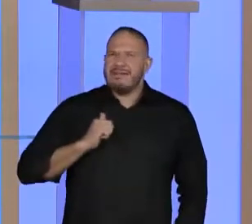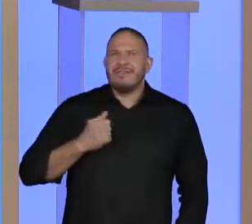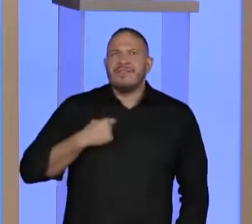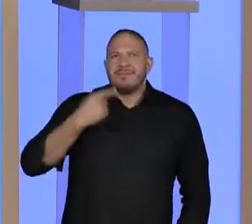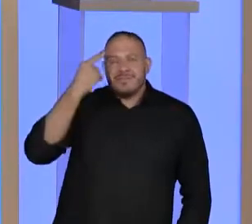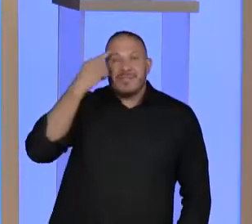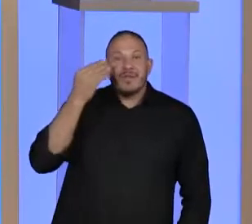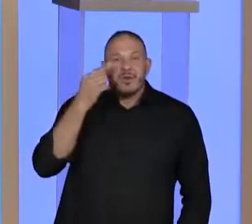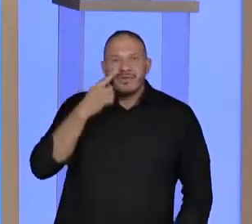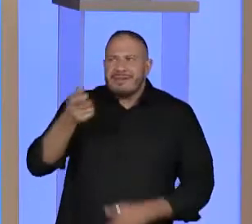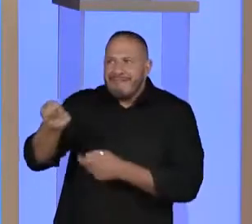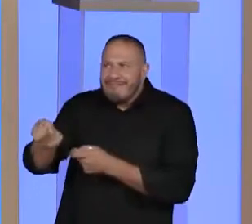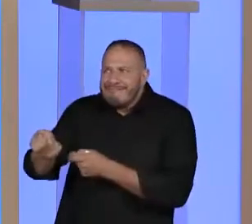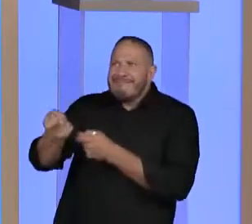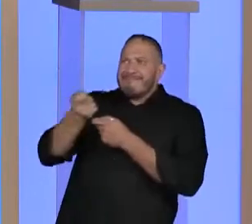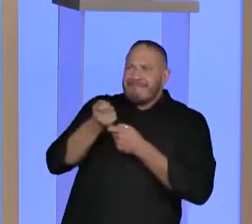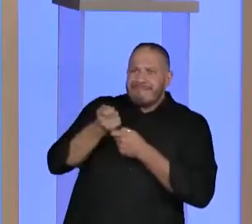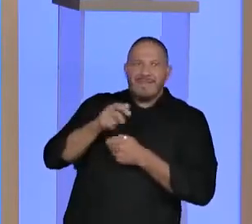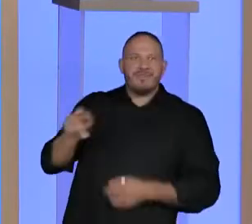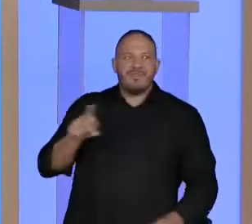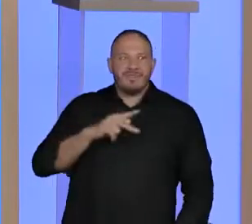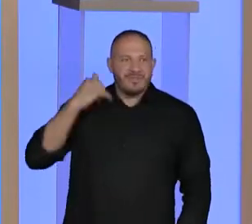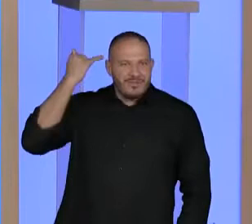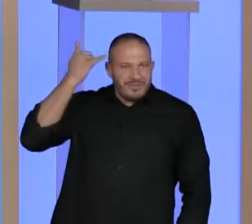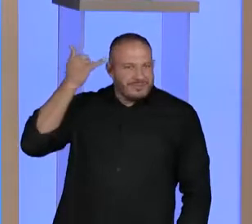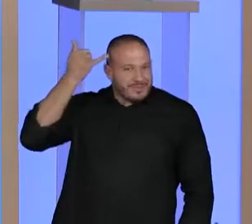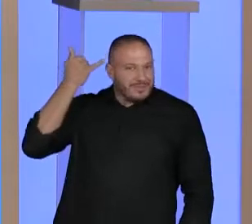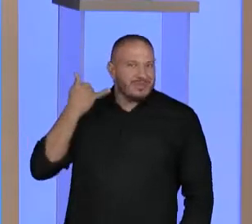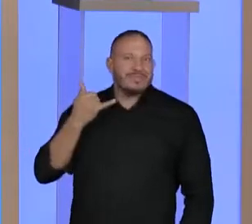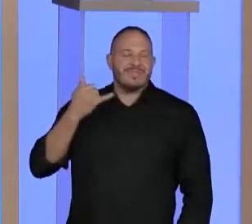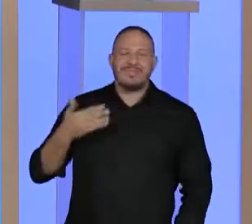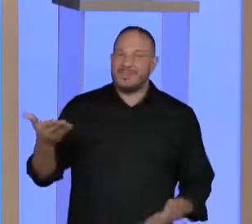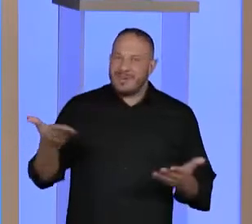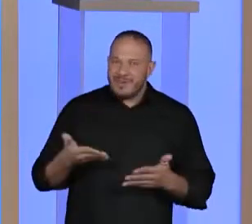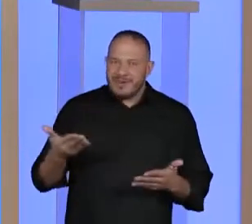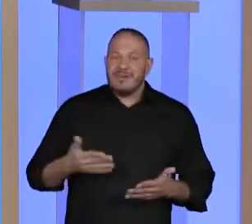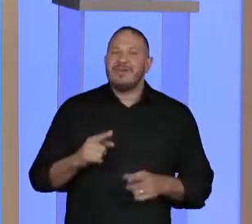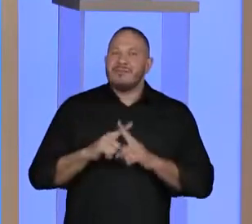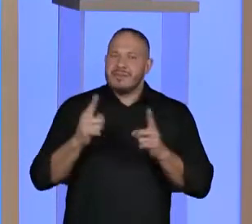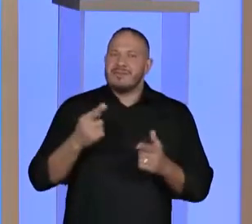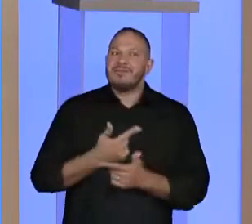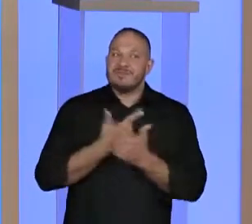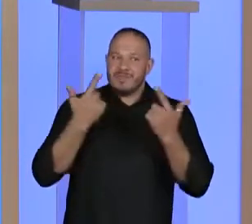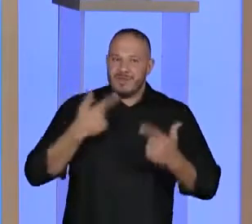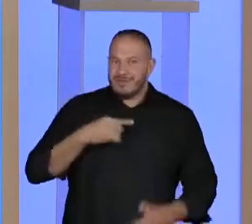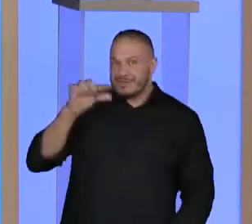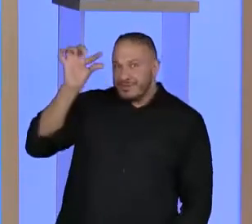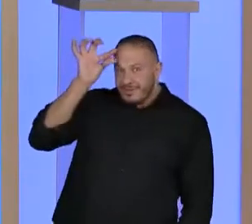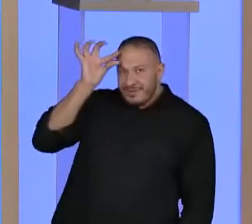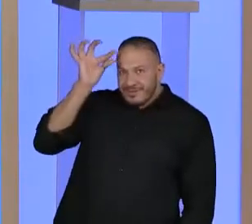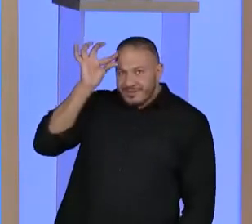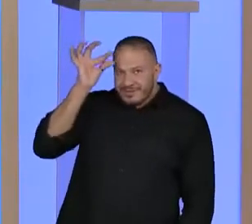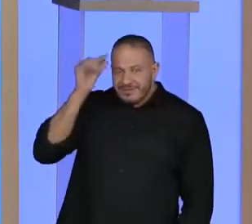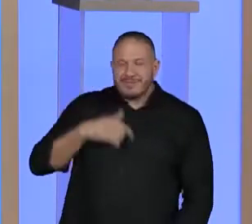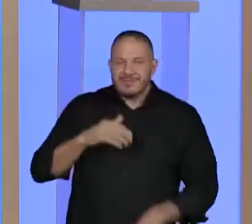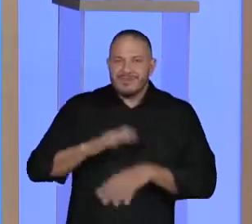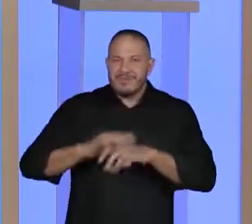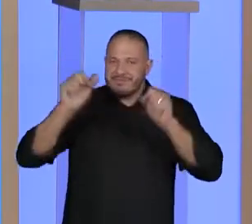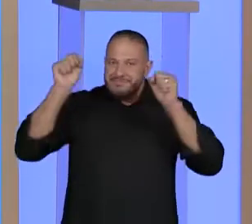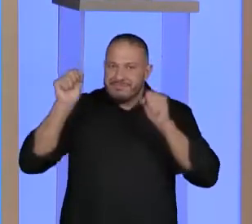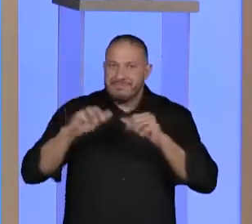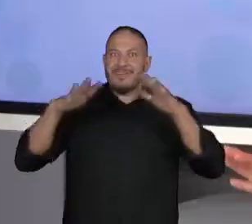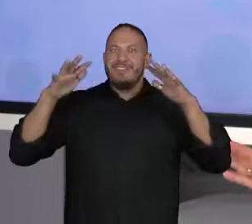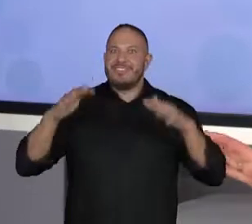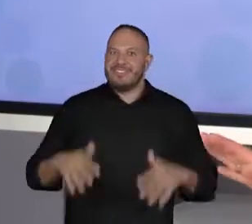é que eu ia puxar a professora Juliana daquela tela. Mas, graças a Deus, o oráculo te devolveu como um passe de mágica,